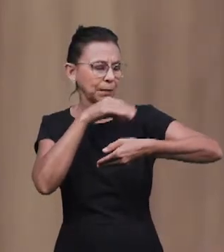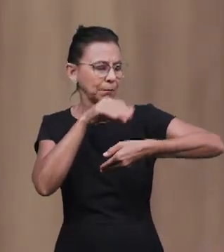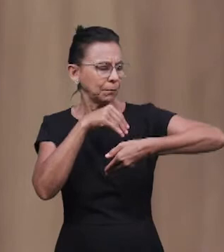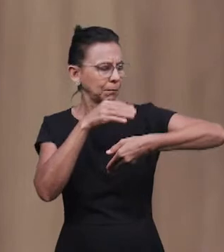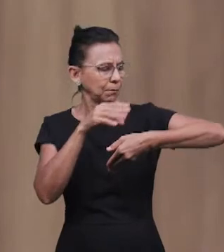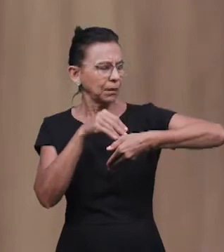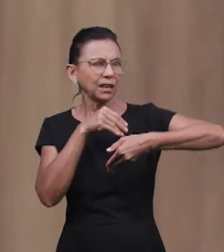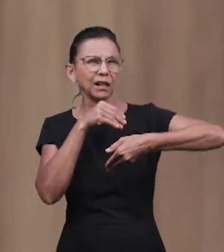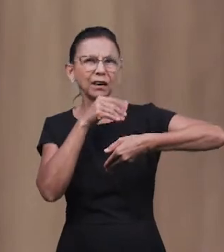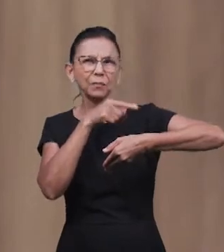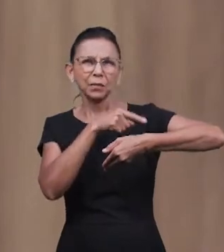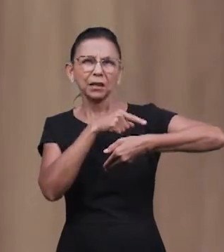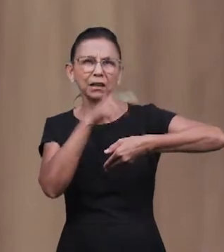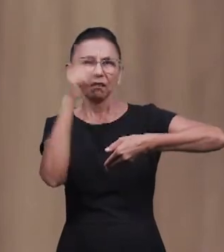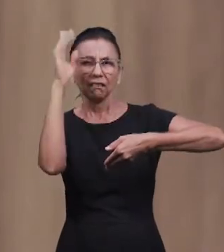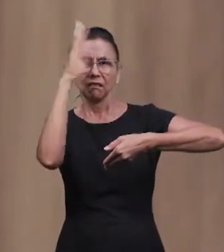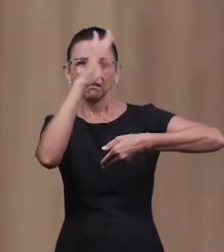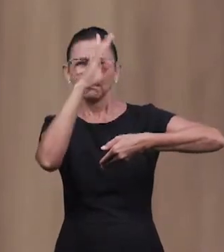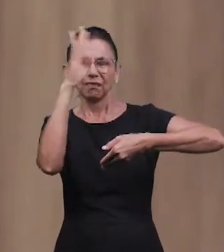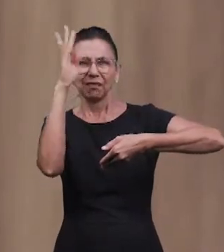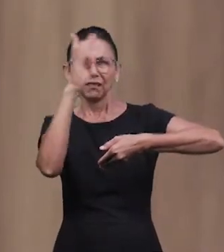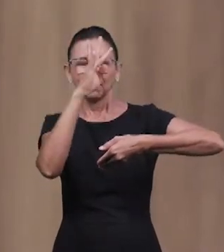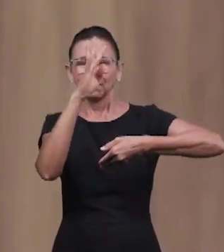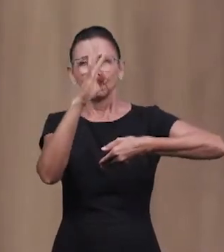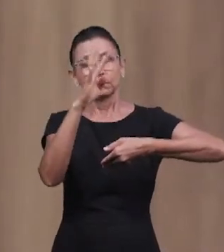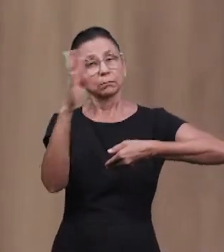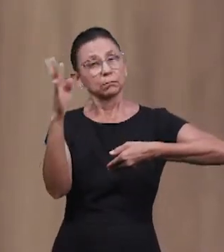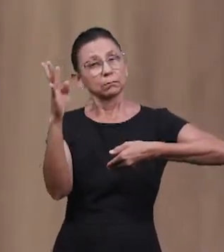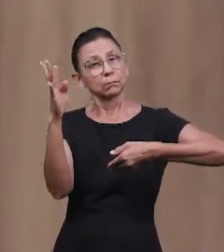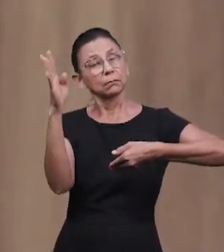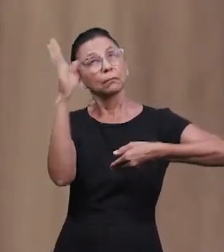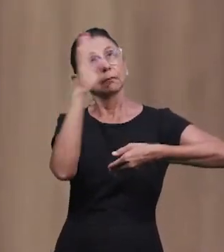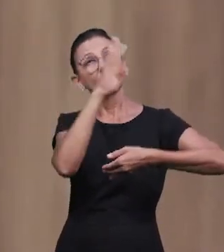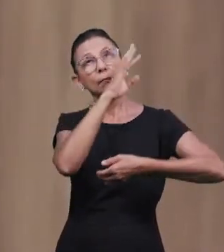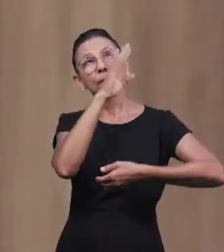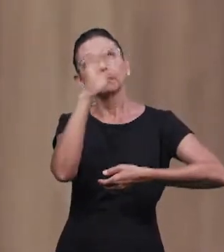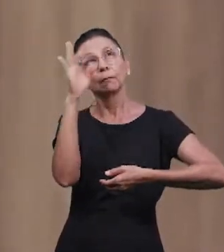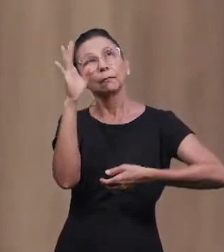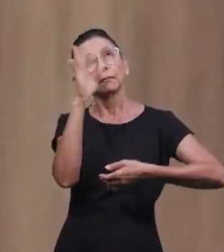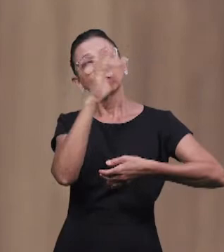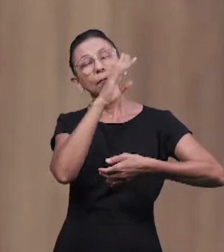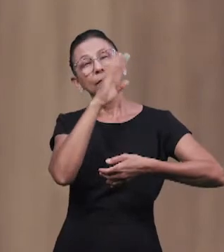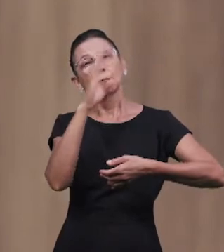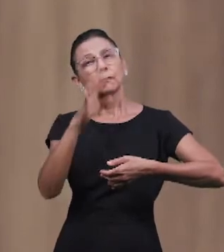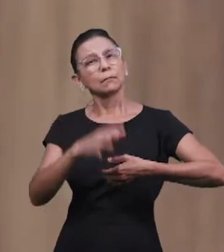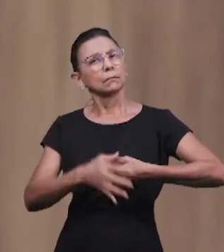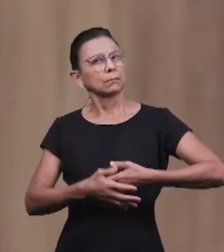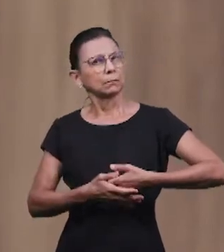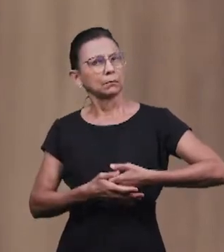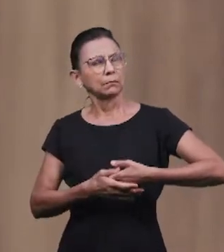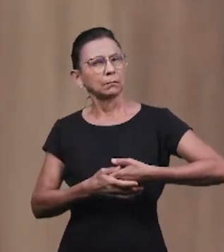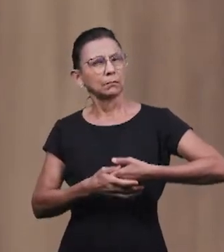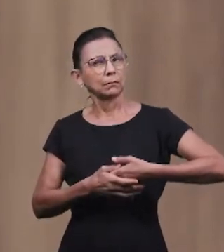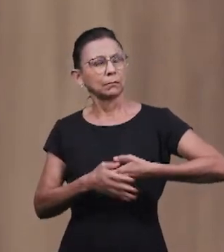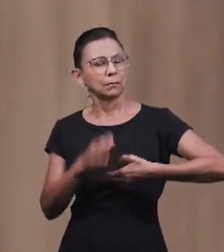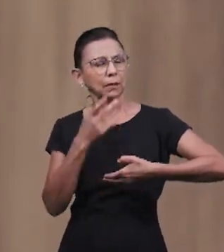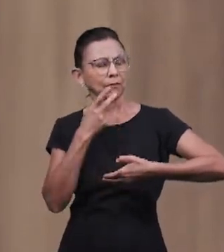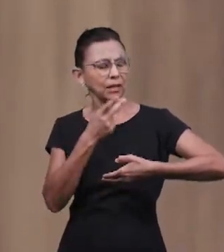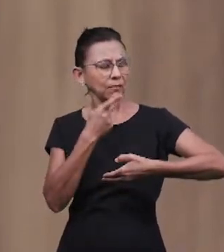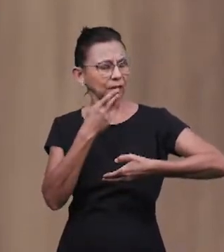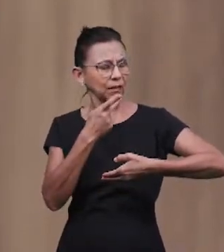não está atento a essa interação, não está prestando atenção na chamada do